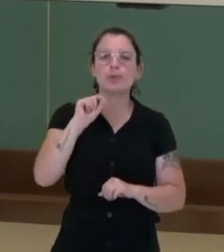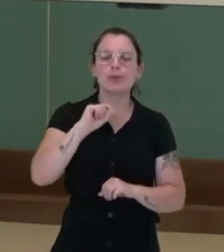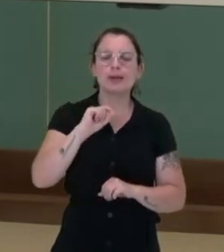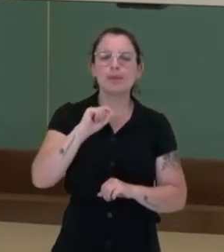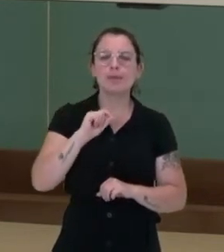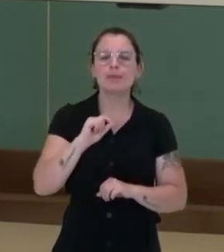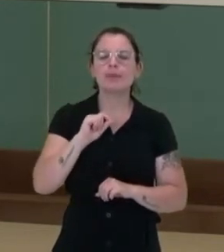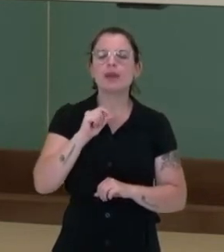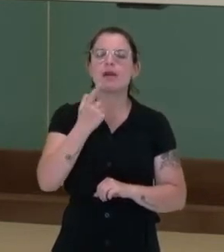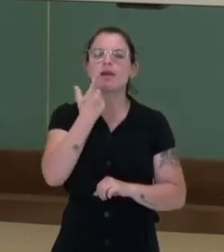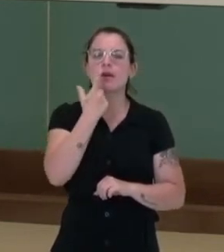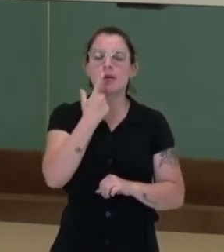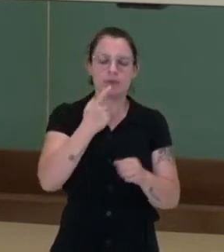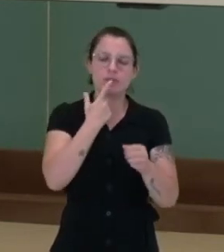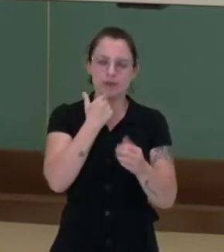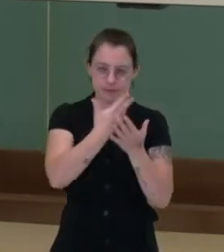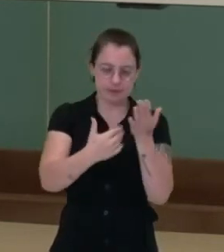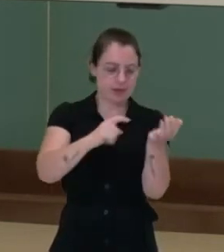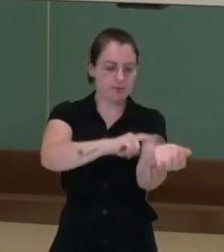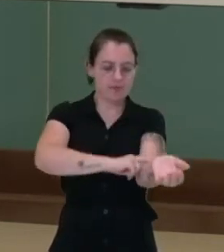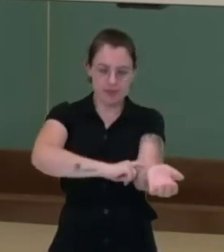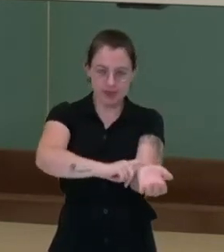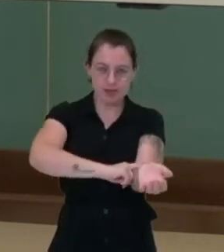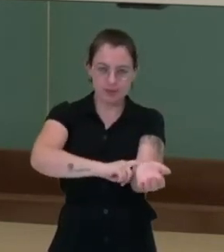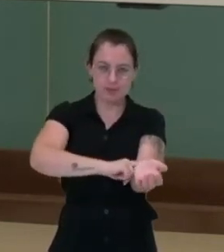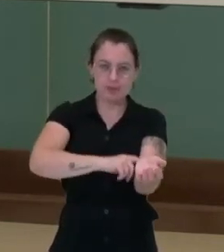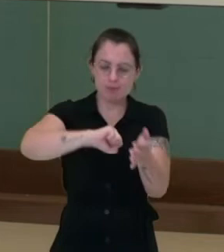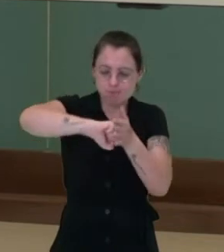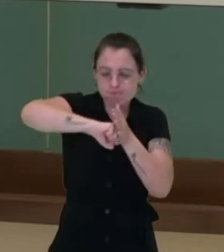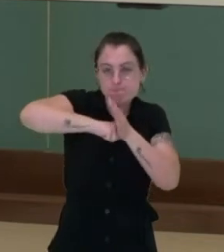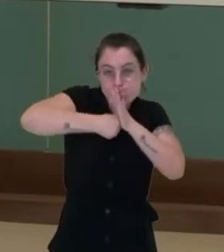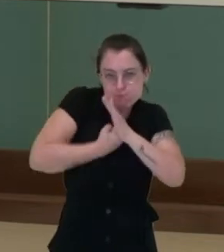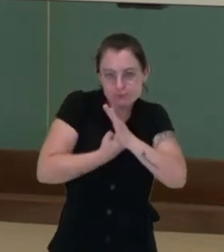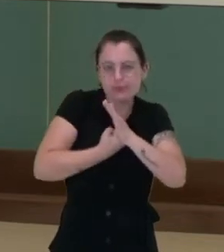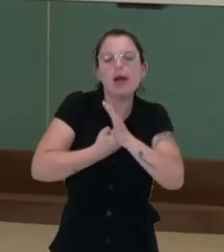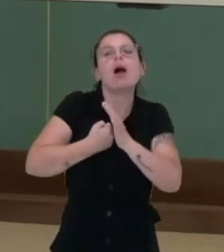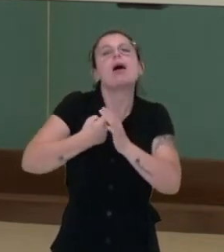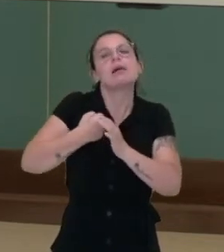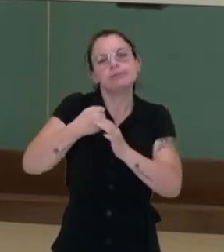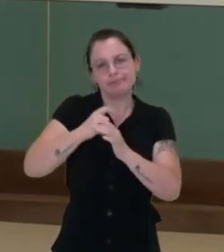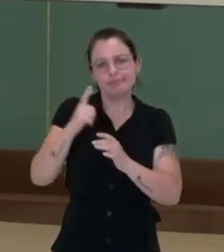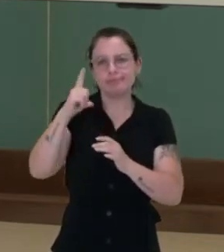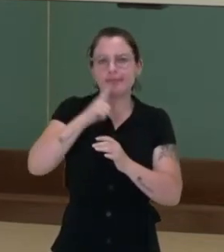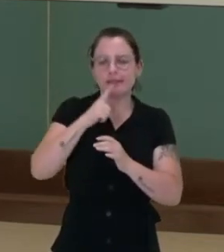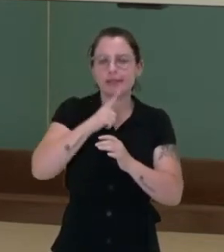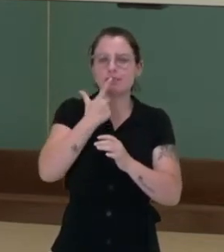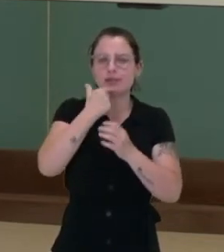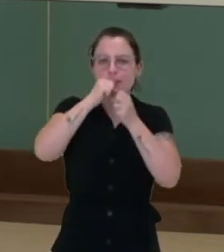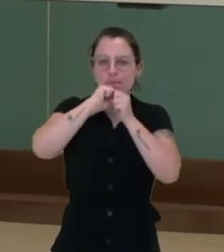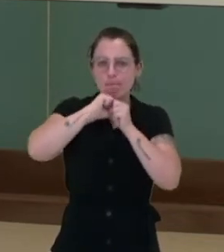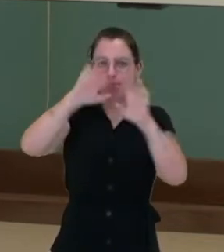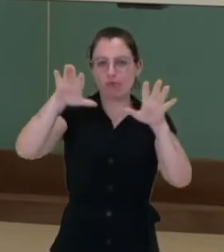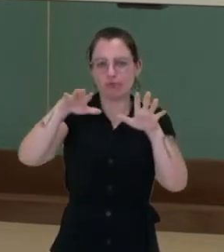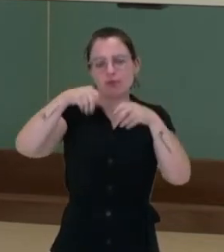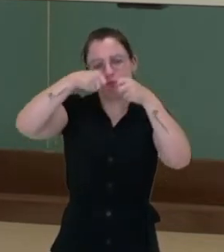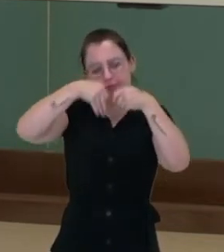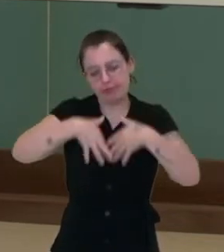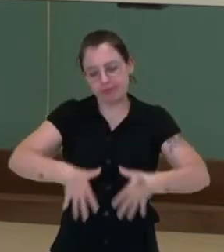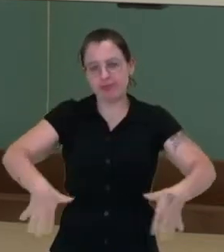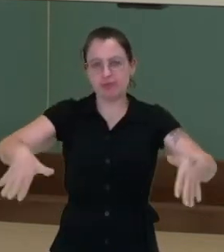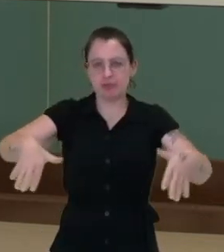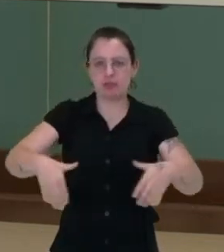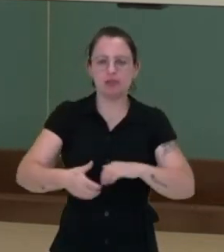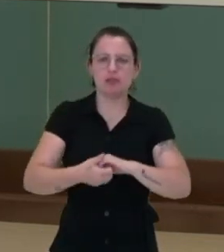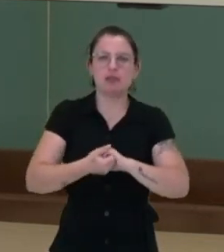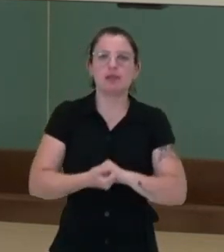pelo rompimento dos vasos sanguíneos no cérebro. Além disso, o AVC pode ter como consequência a perda de